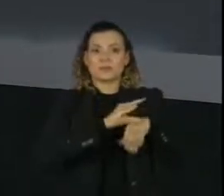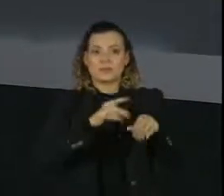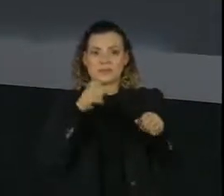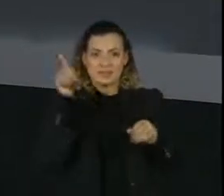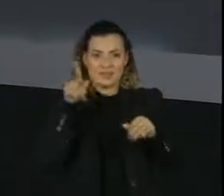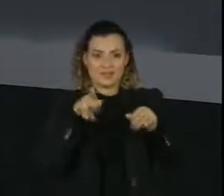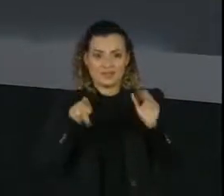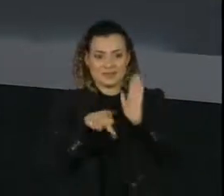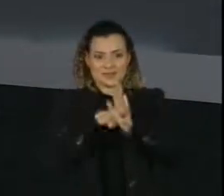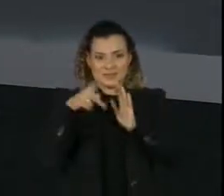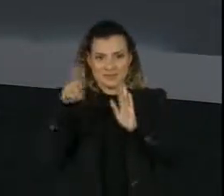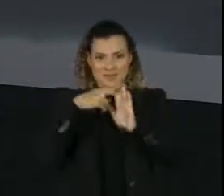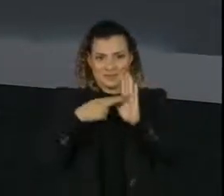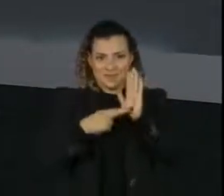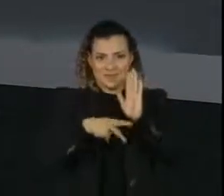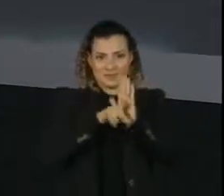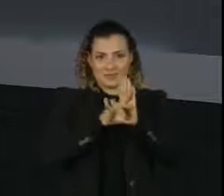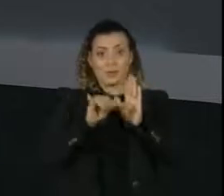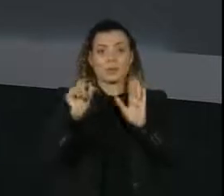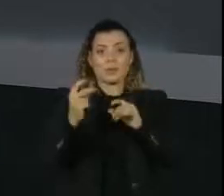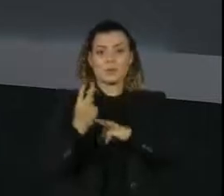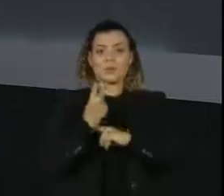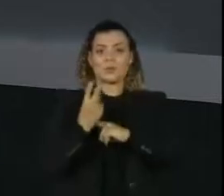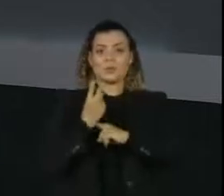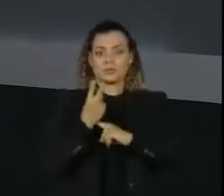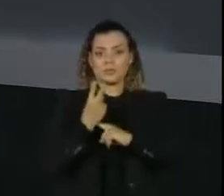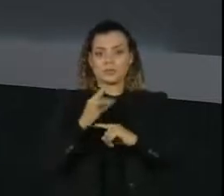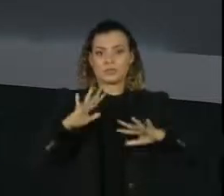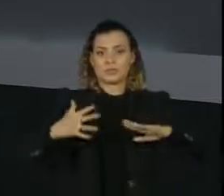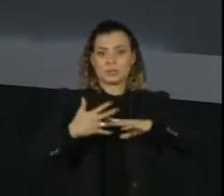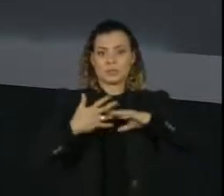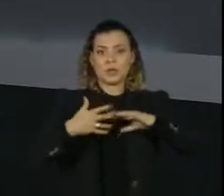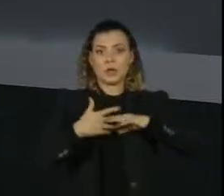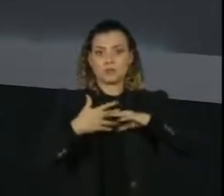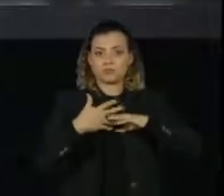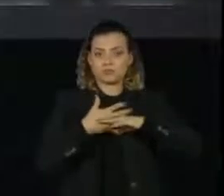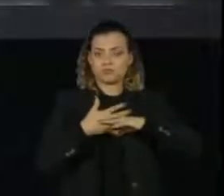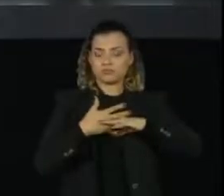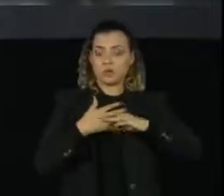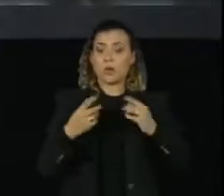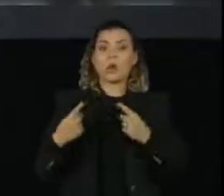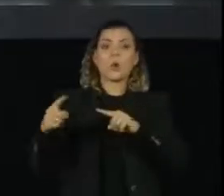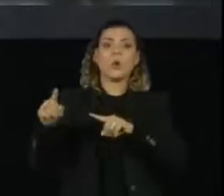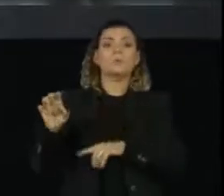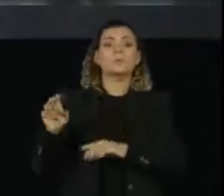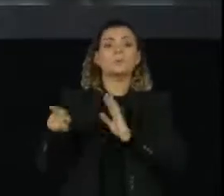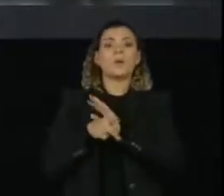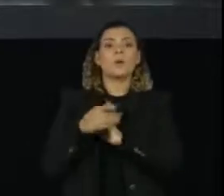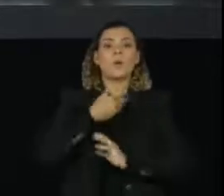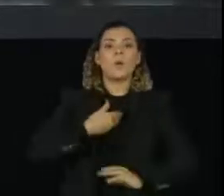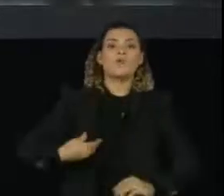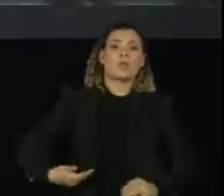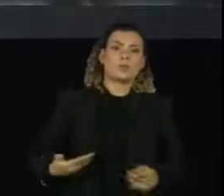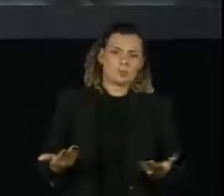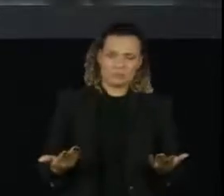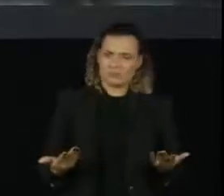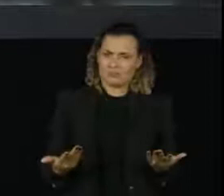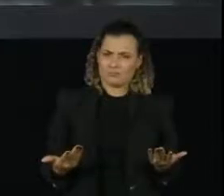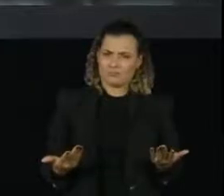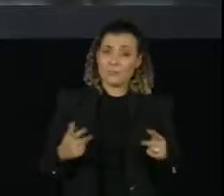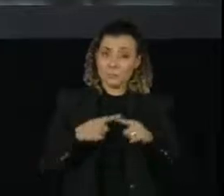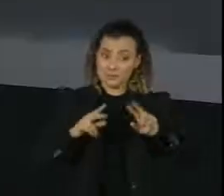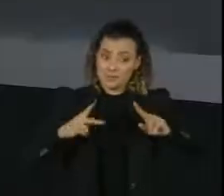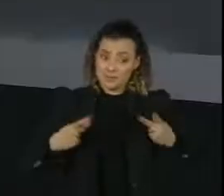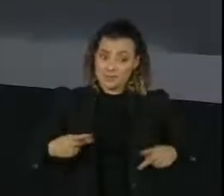espírito da lei é proteger o cidadão contra o próprio Estado, né? Lá na sua origem. E aqui é